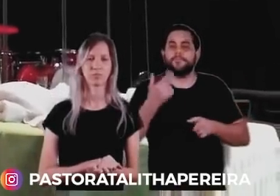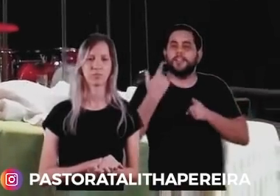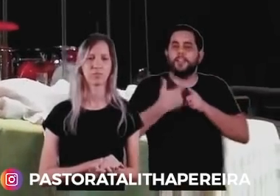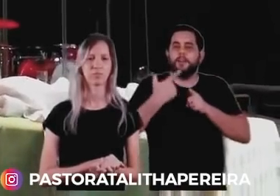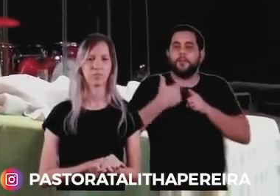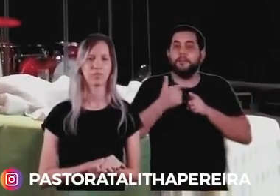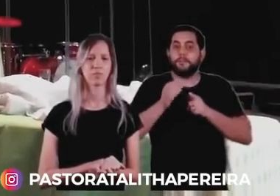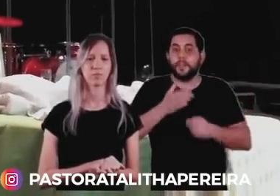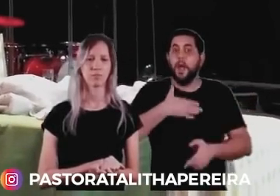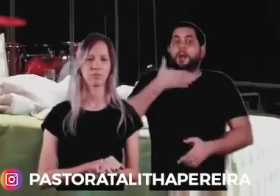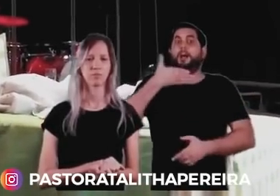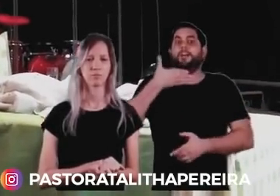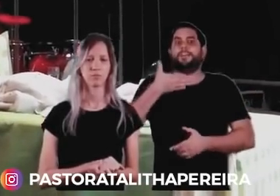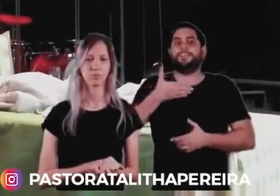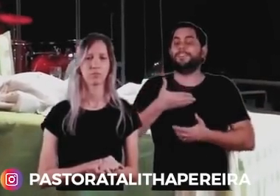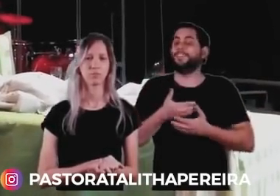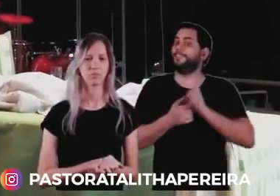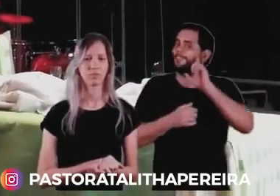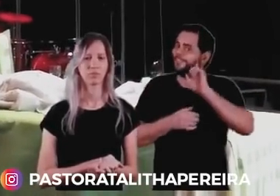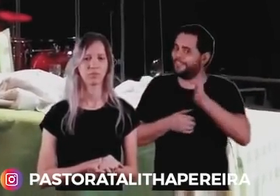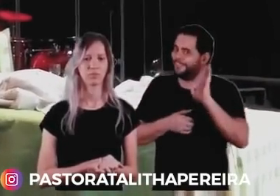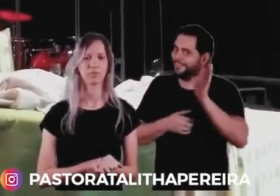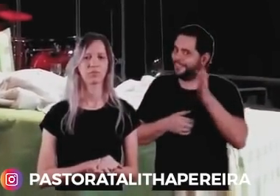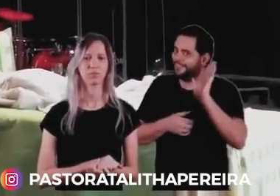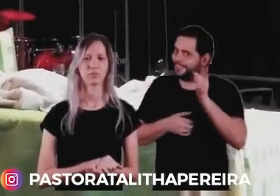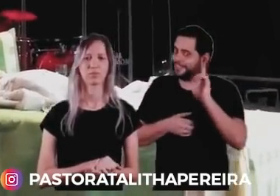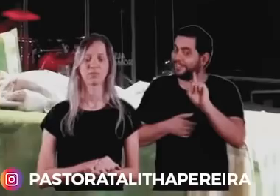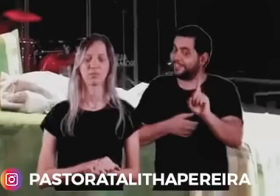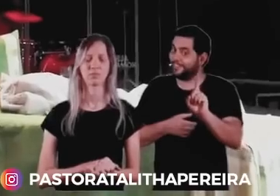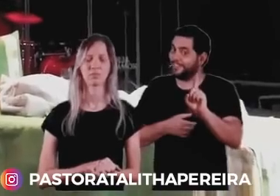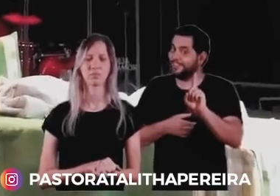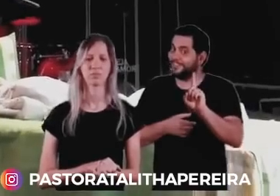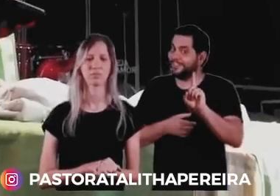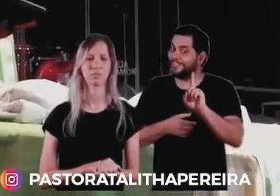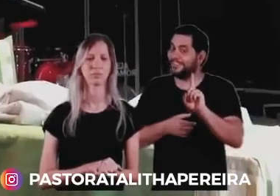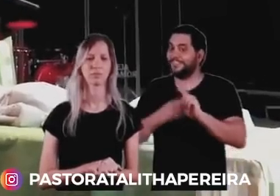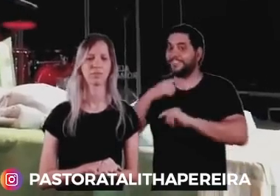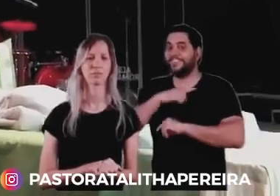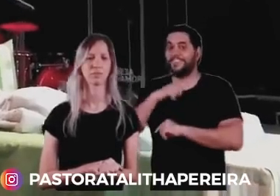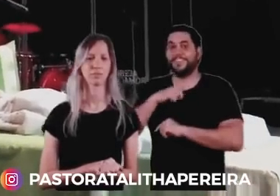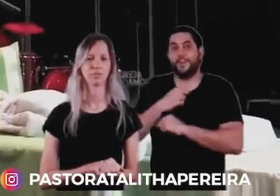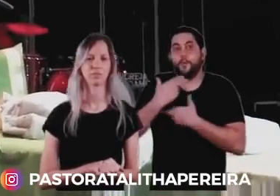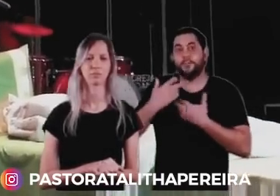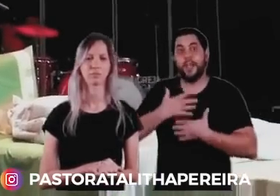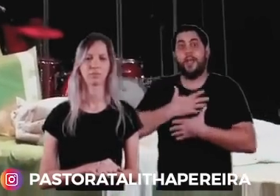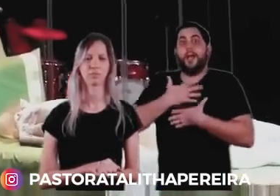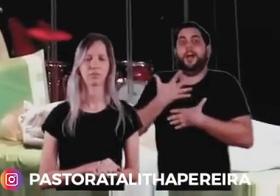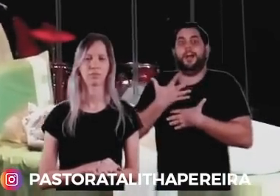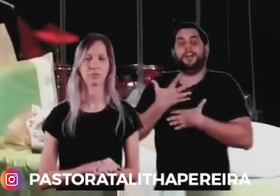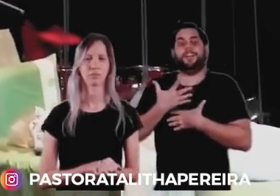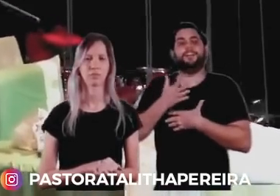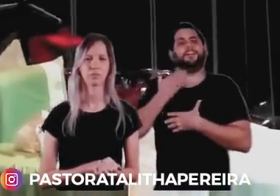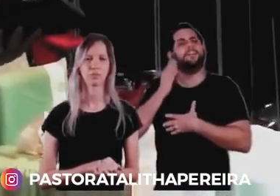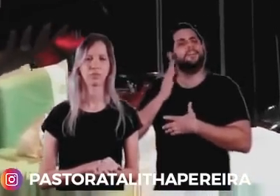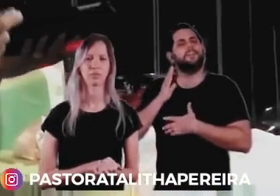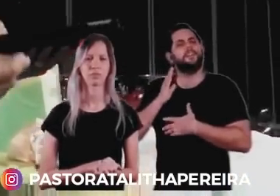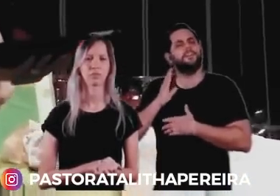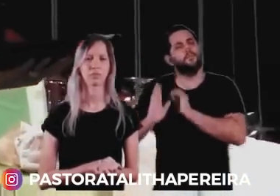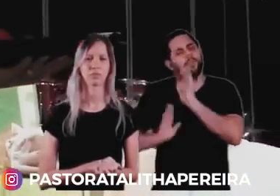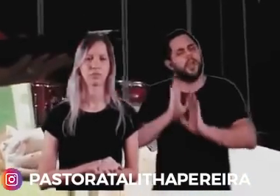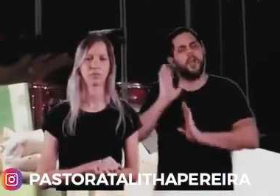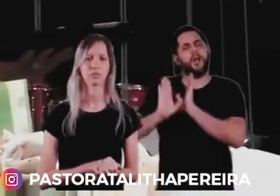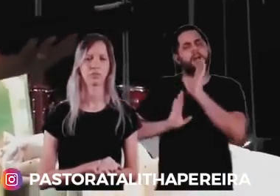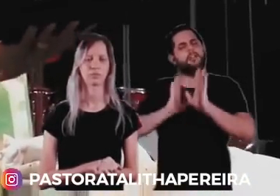ter surpresas. Você pode ter algo que vai lhe surpreender. Cuidado